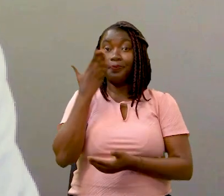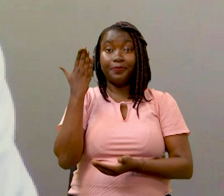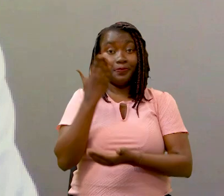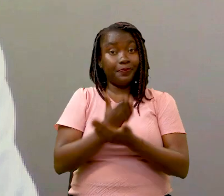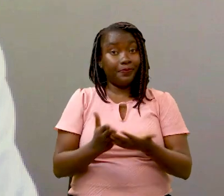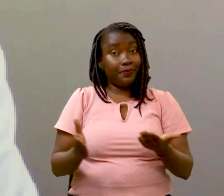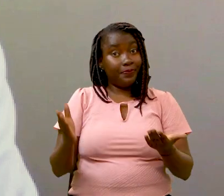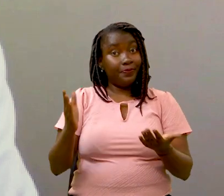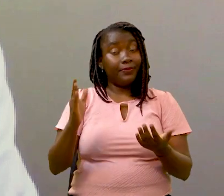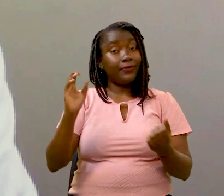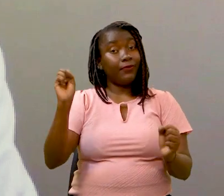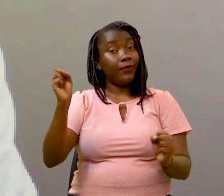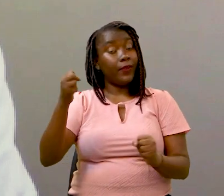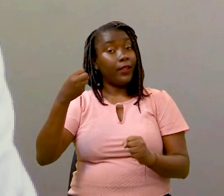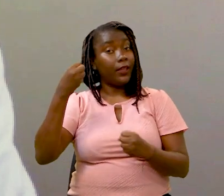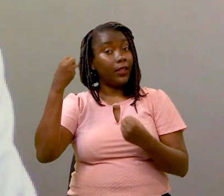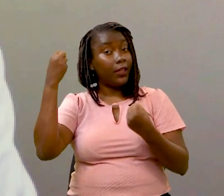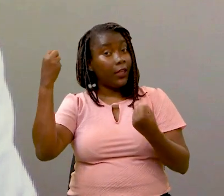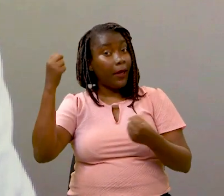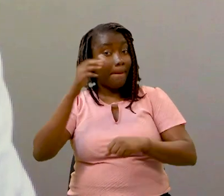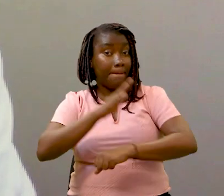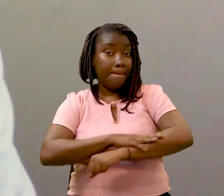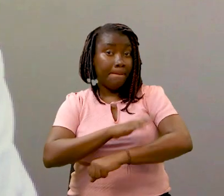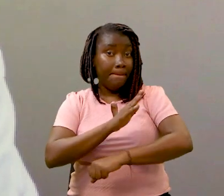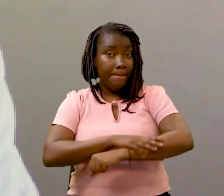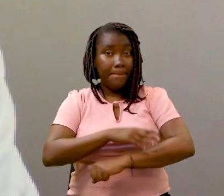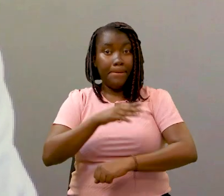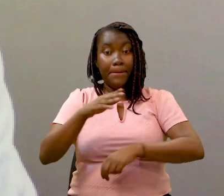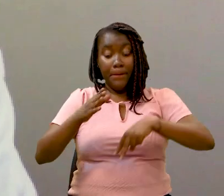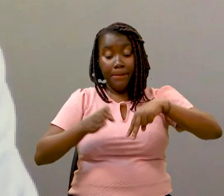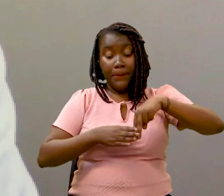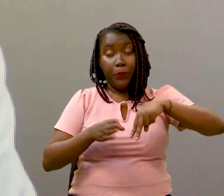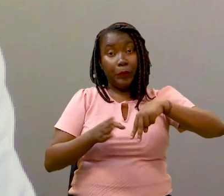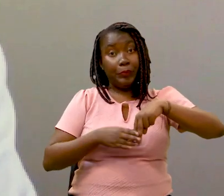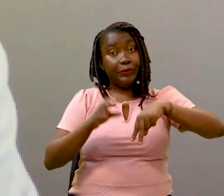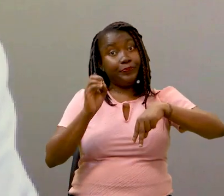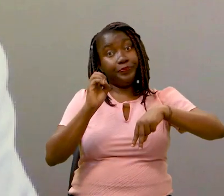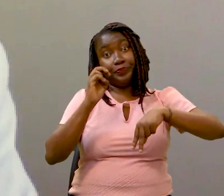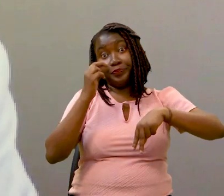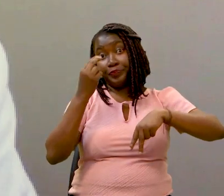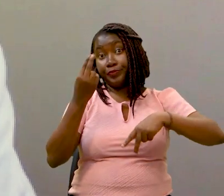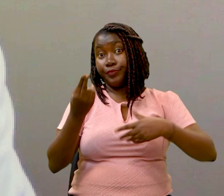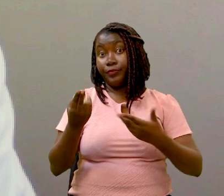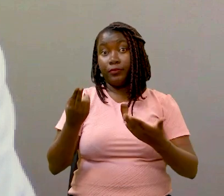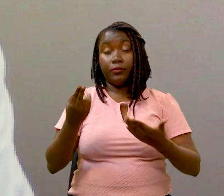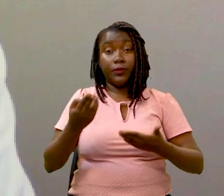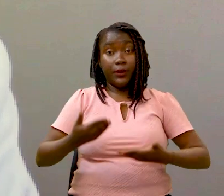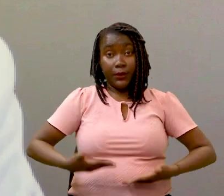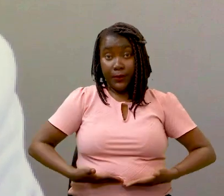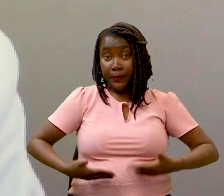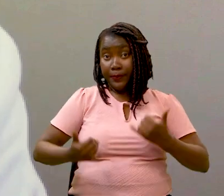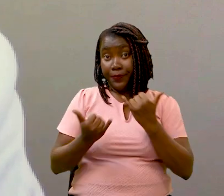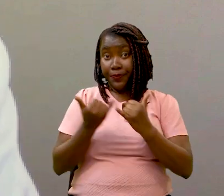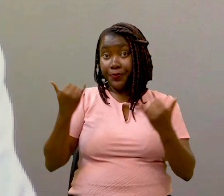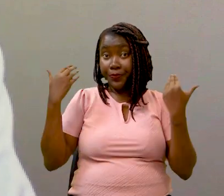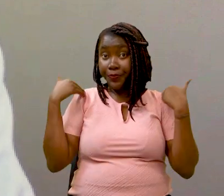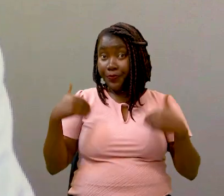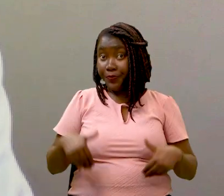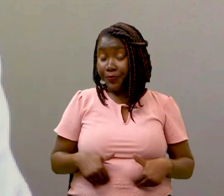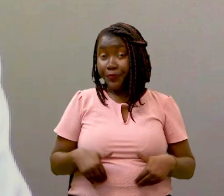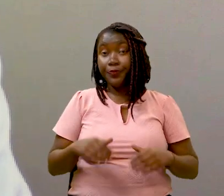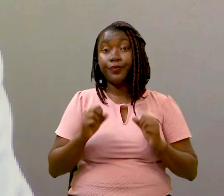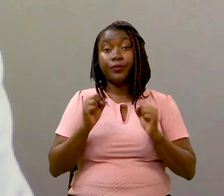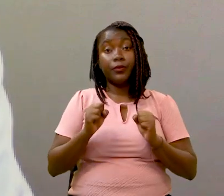perder a força de um braço, da perna ou de metade do corpo, né? Pode